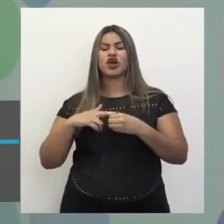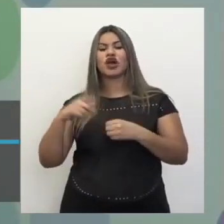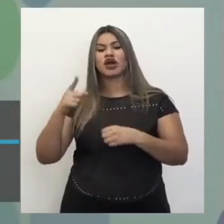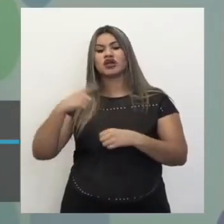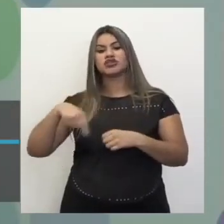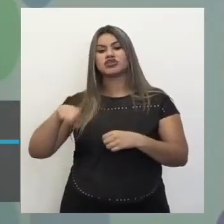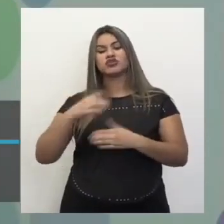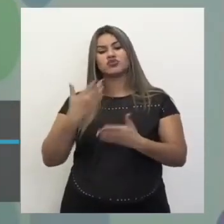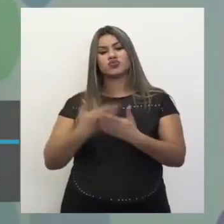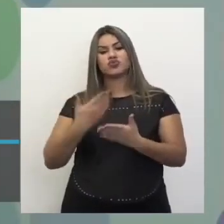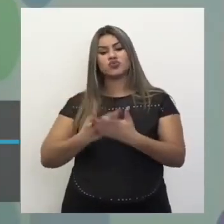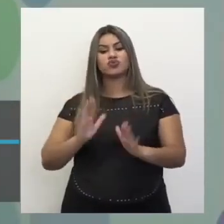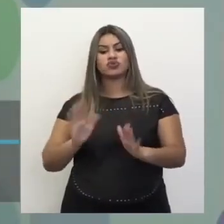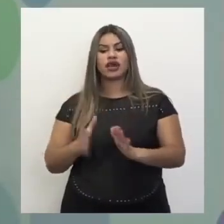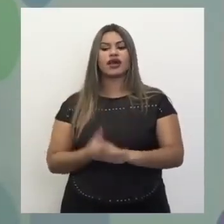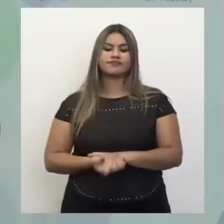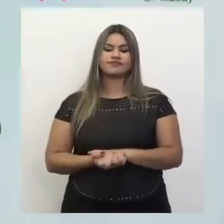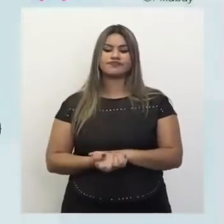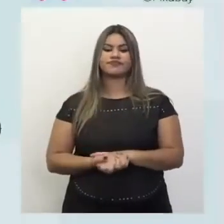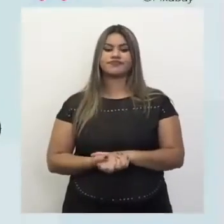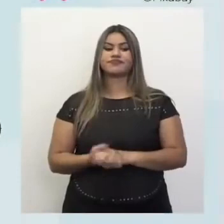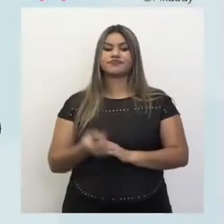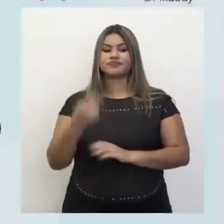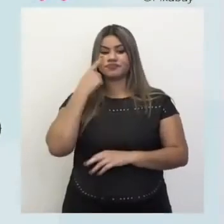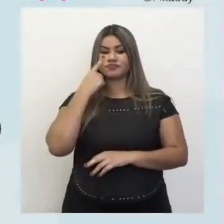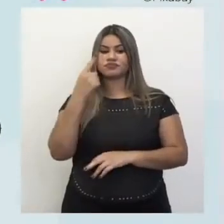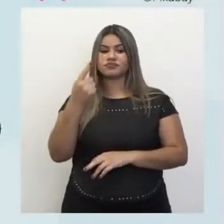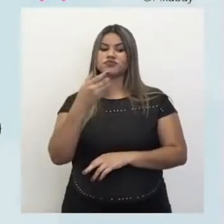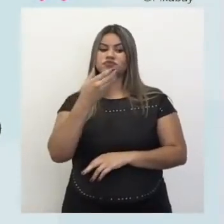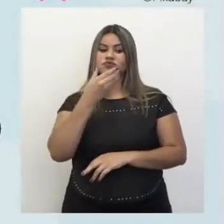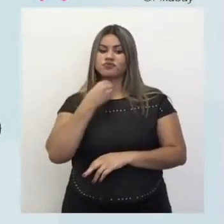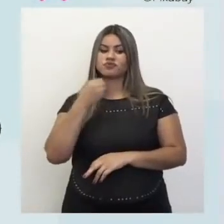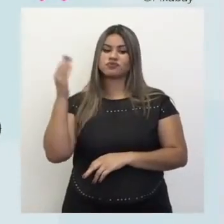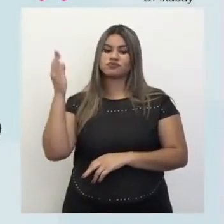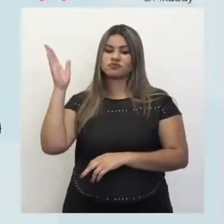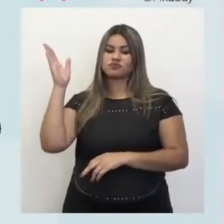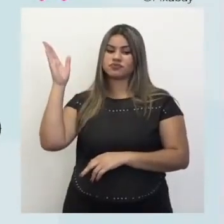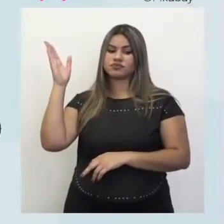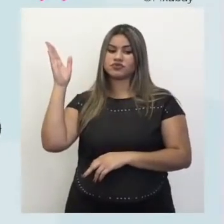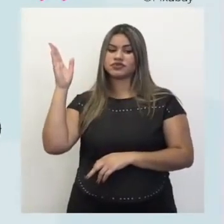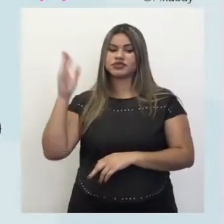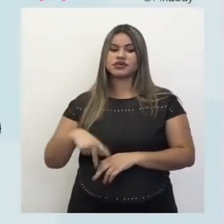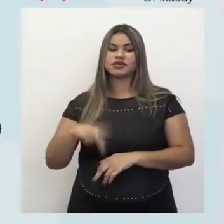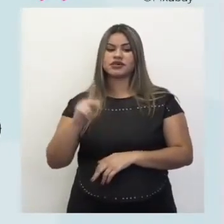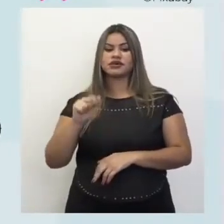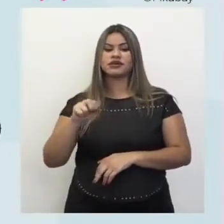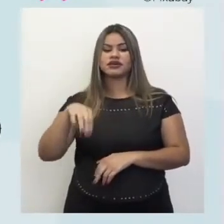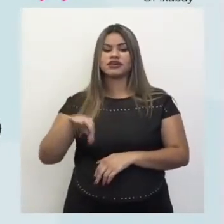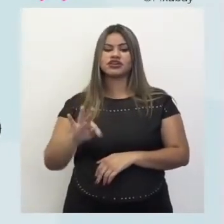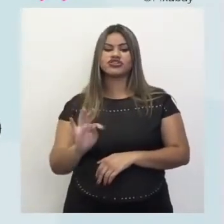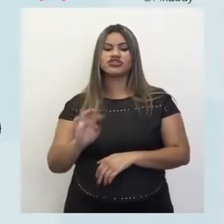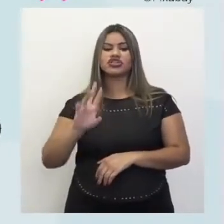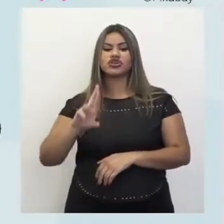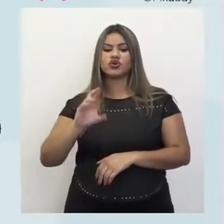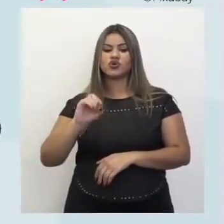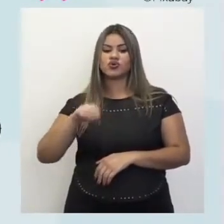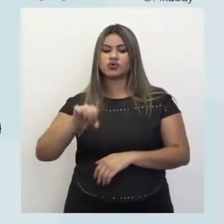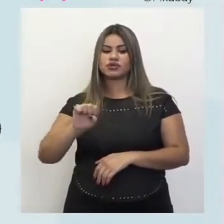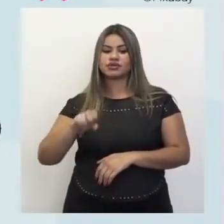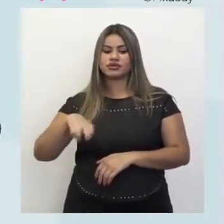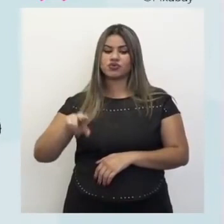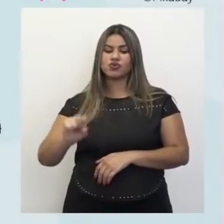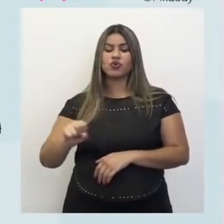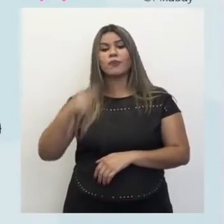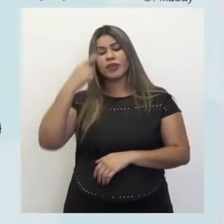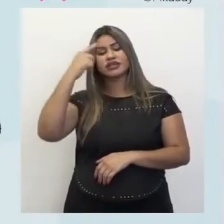viu na aula passada? Nós vimos o homem em Kant e Rousseau. Então, como é que o Kant pensava o homem, a questão da autonomia,